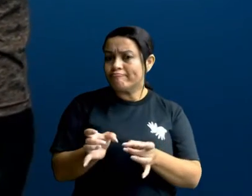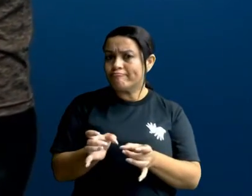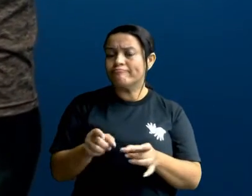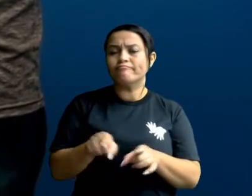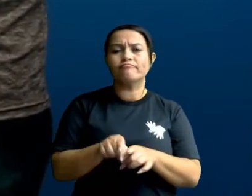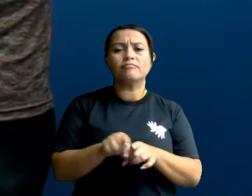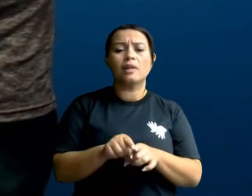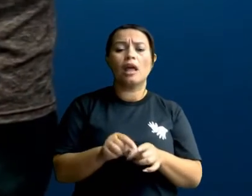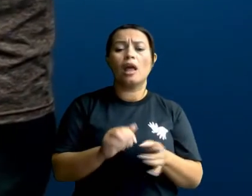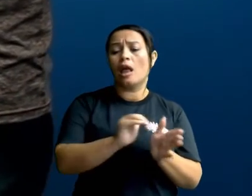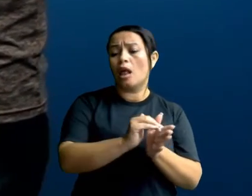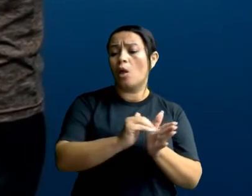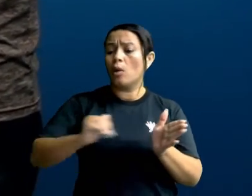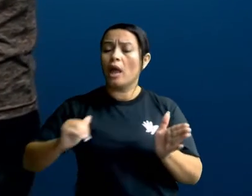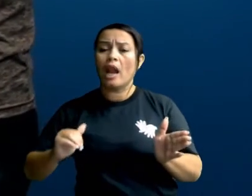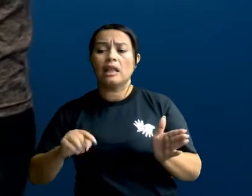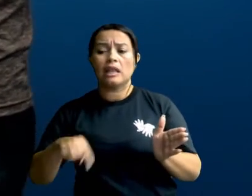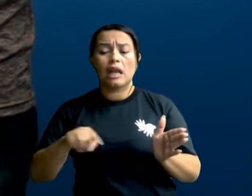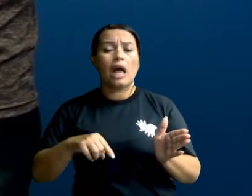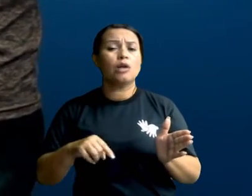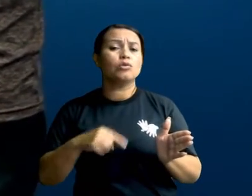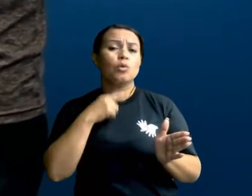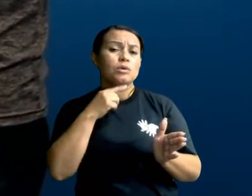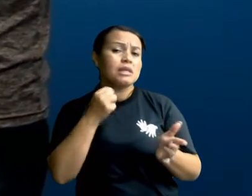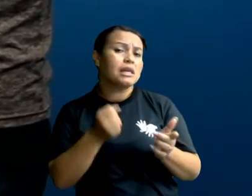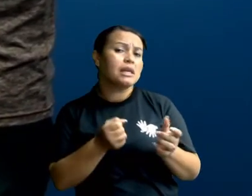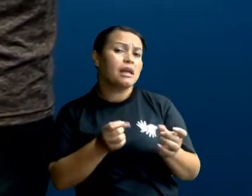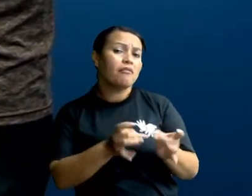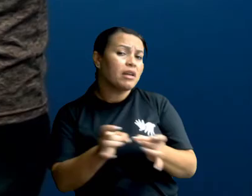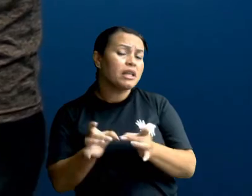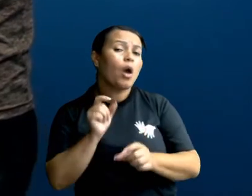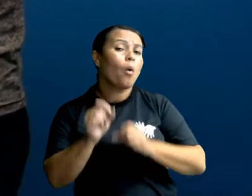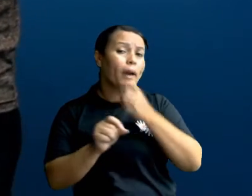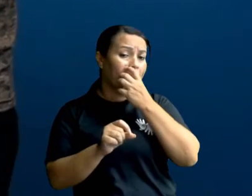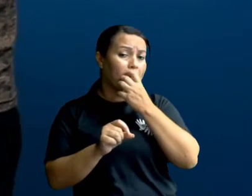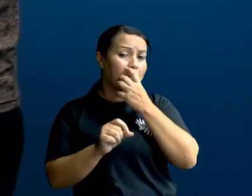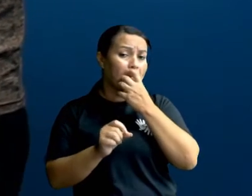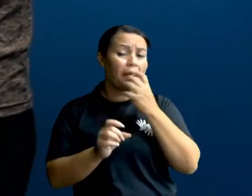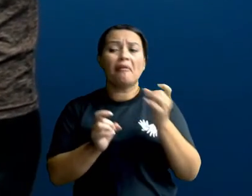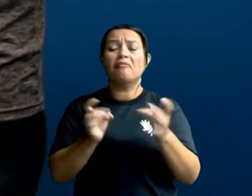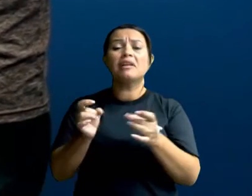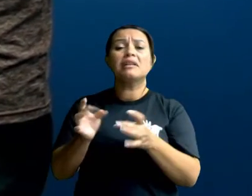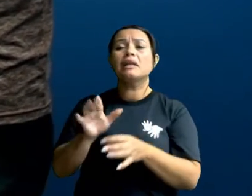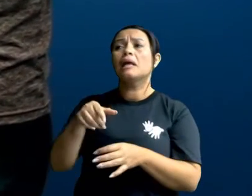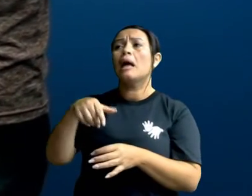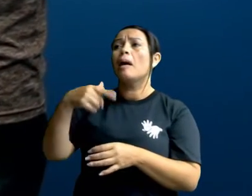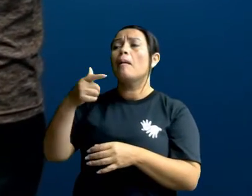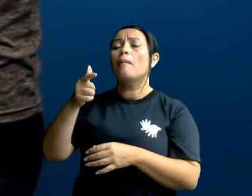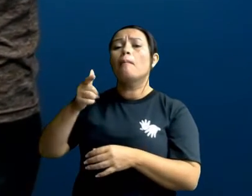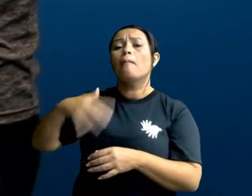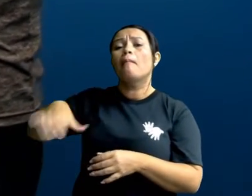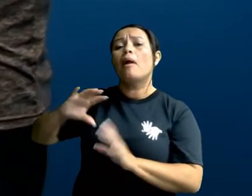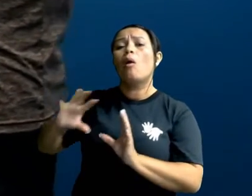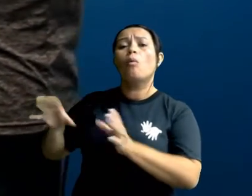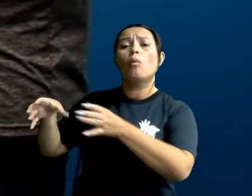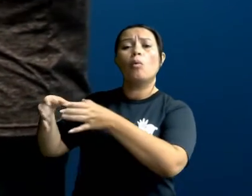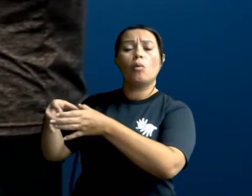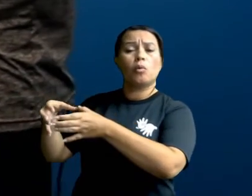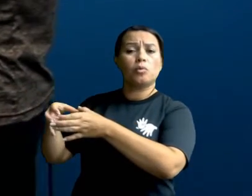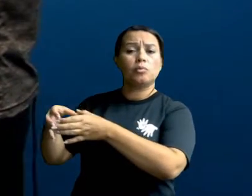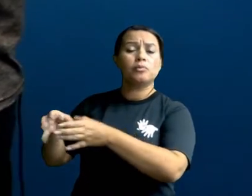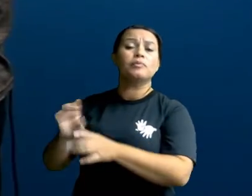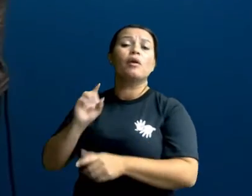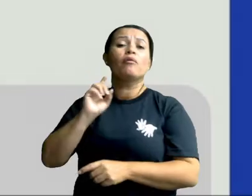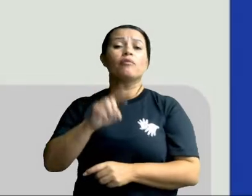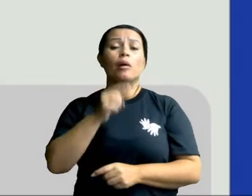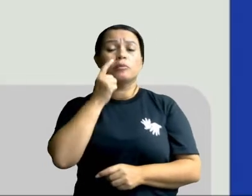o excedente, né, aquilo que não era aproveitado dentro do seu mercado interno, você vendia para a colônia. Então,